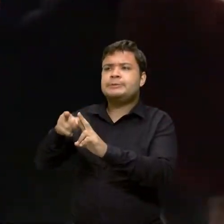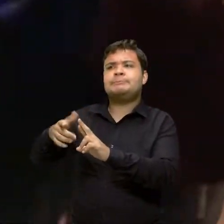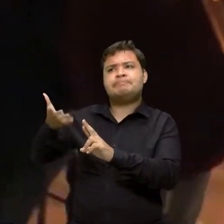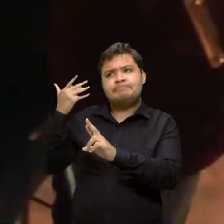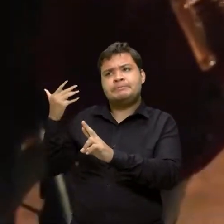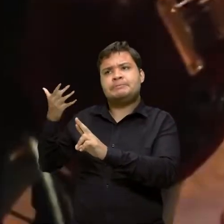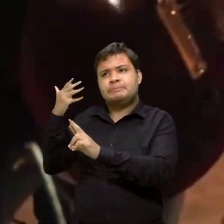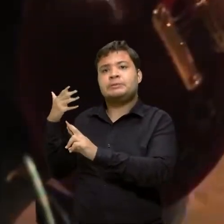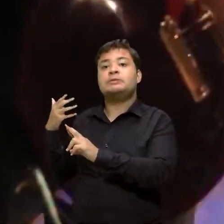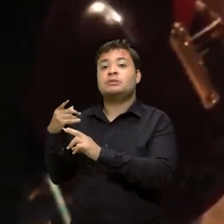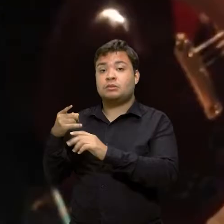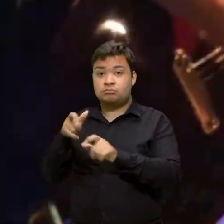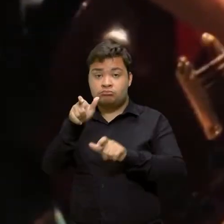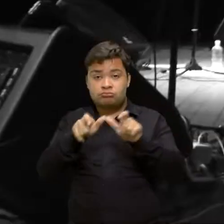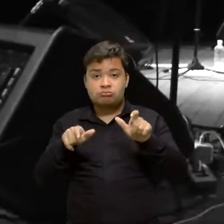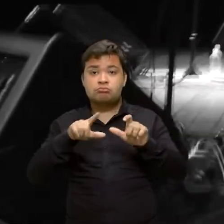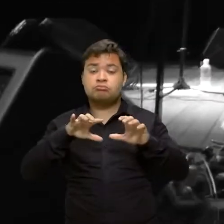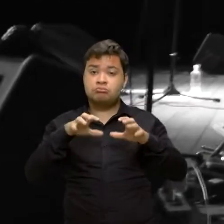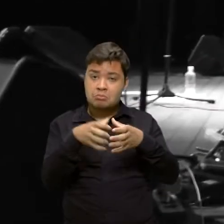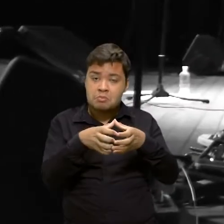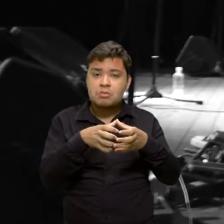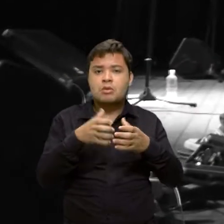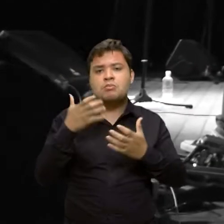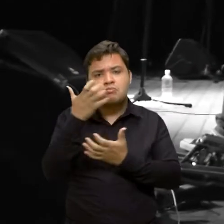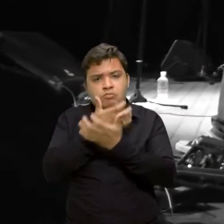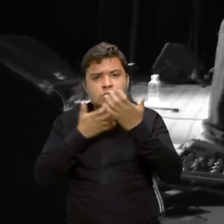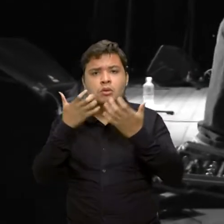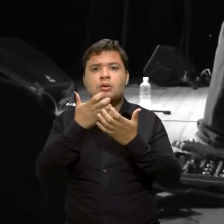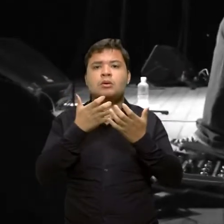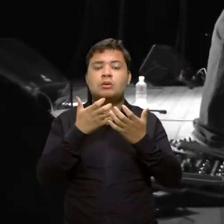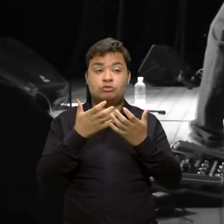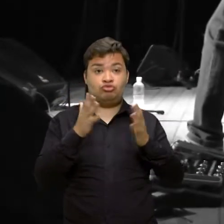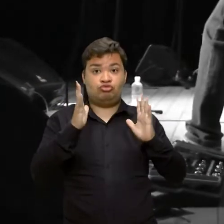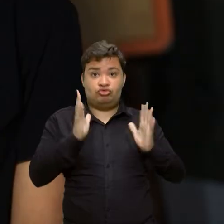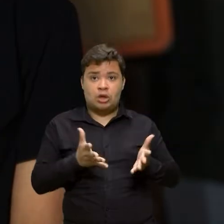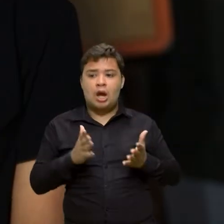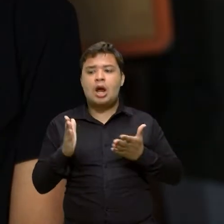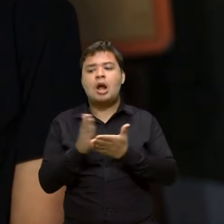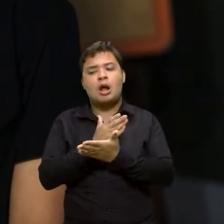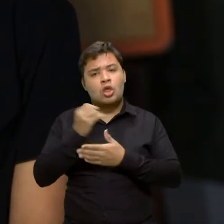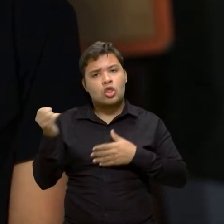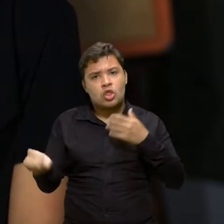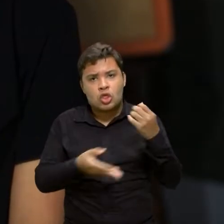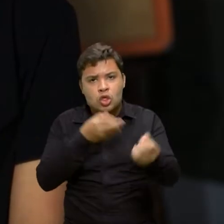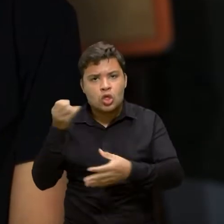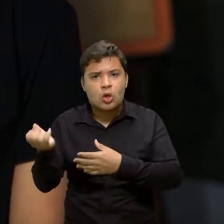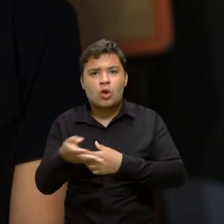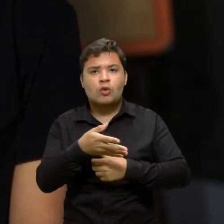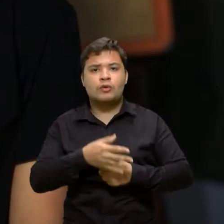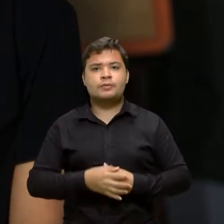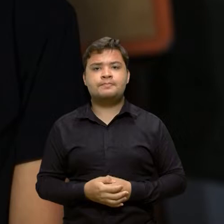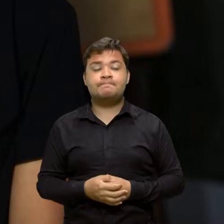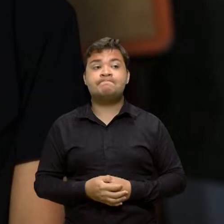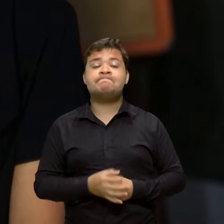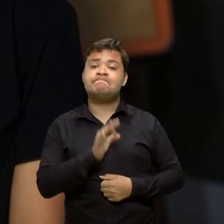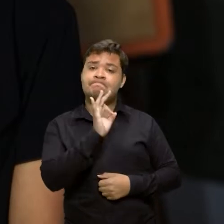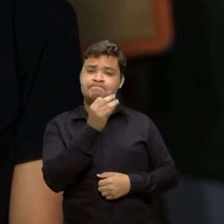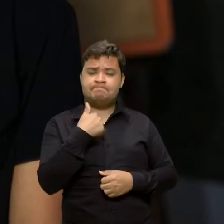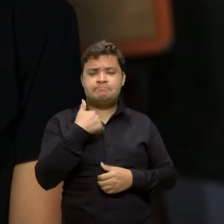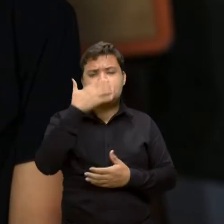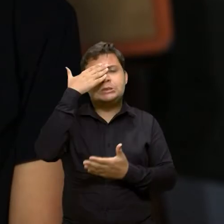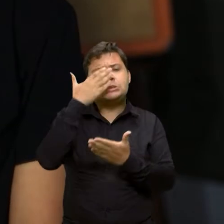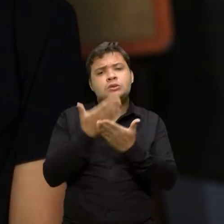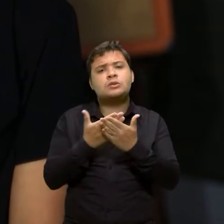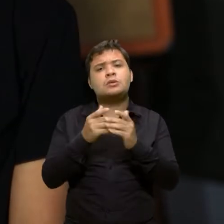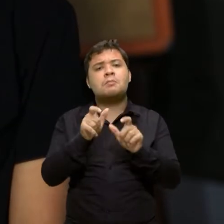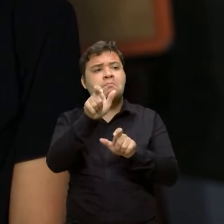para as bandas que estão na ativa e para aquelas que ainda estão surgindo. Eu acredito que